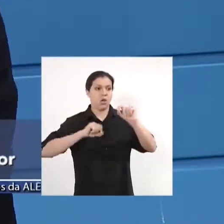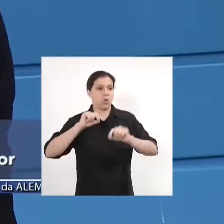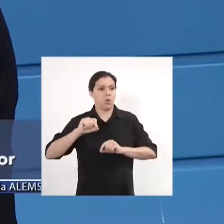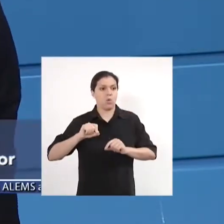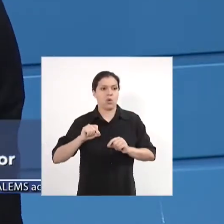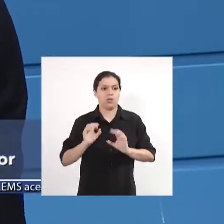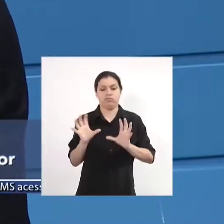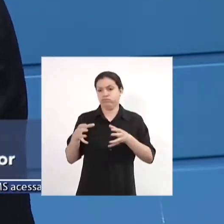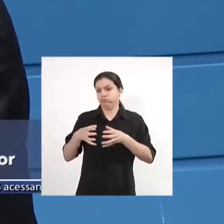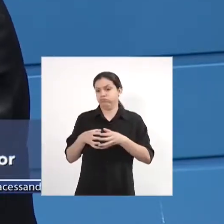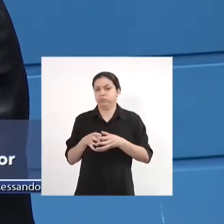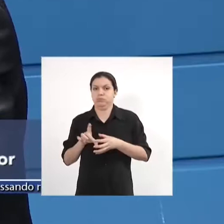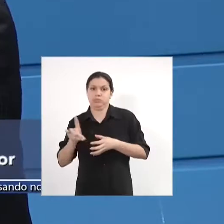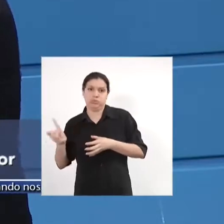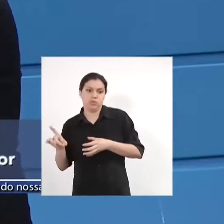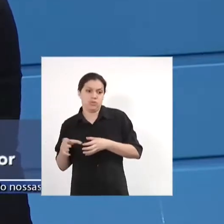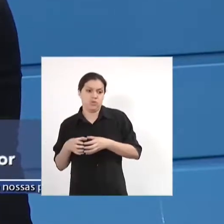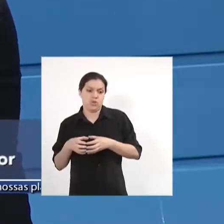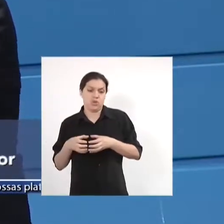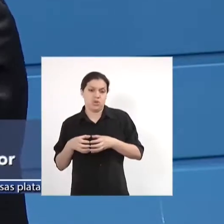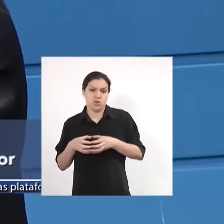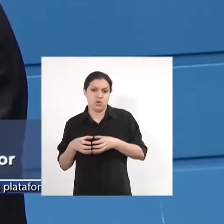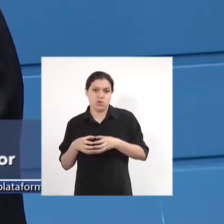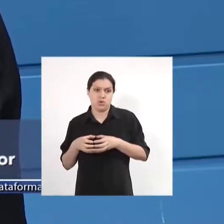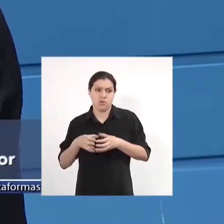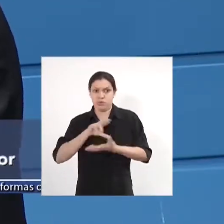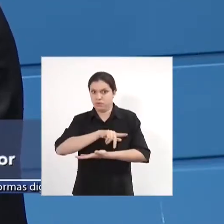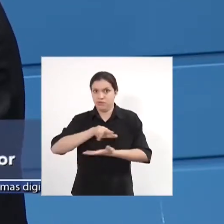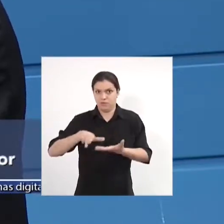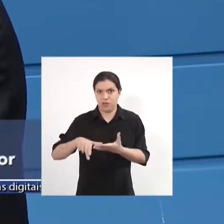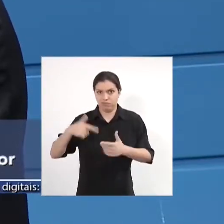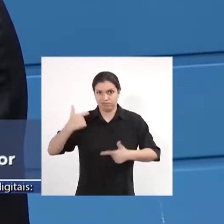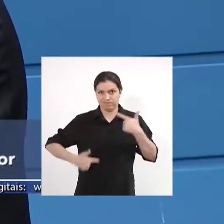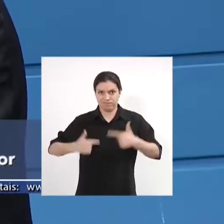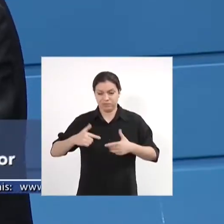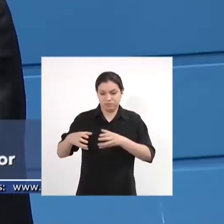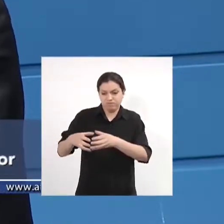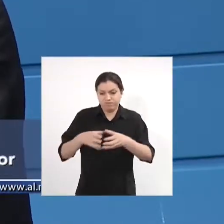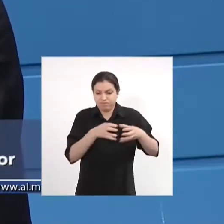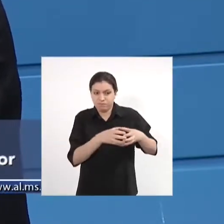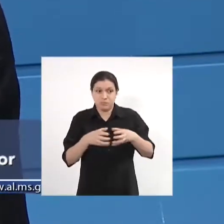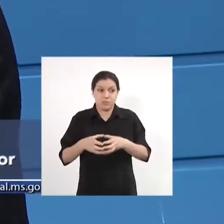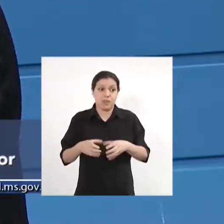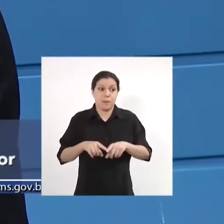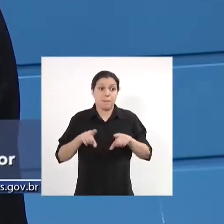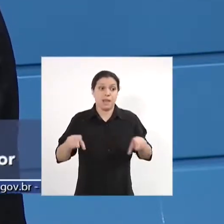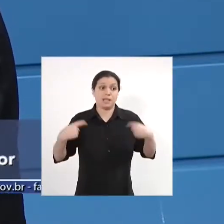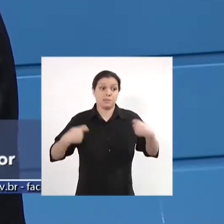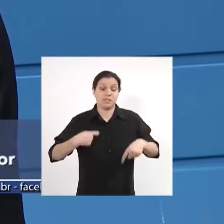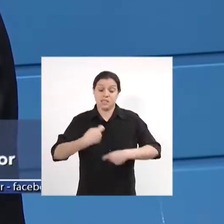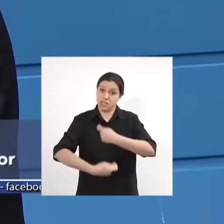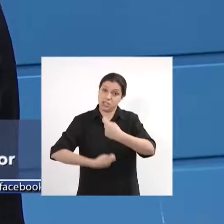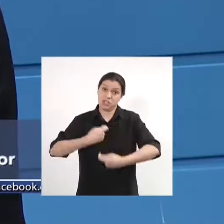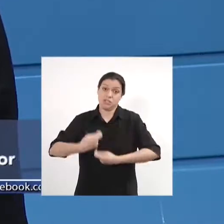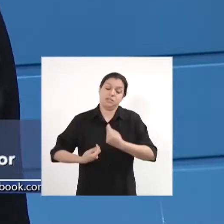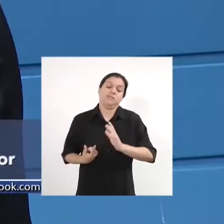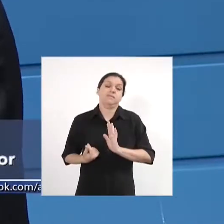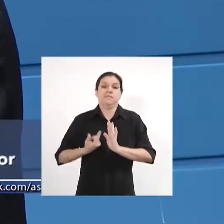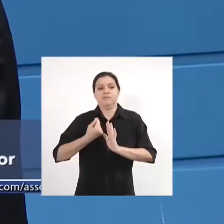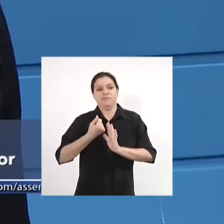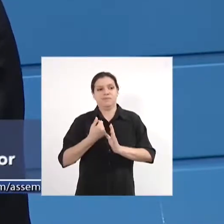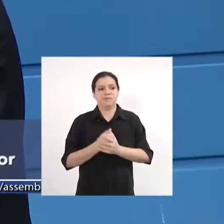de esquerda e a de centro. Mas gestão financeira precisa de otimizar nesse país,